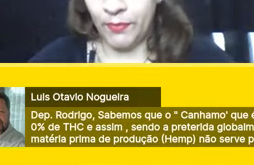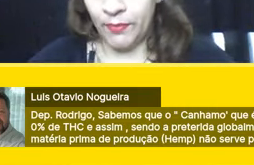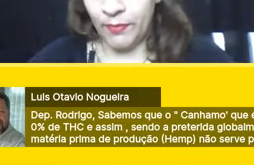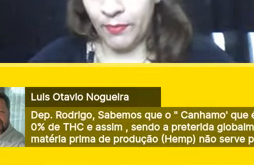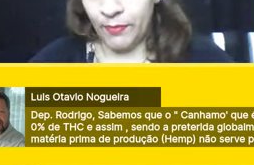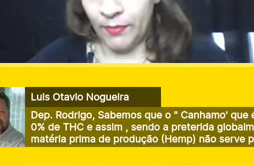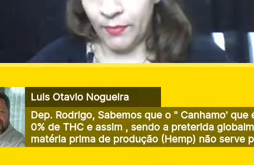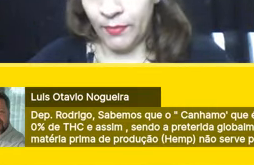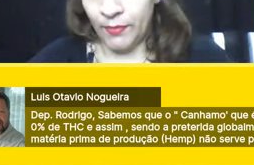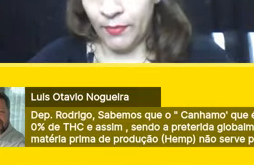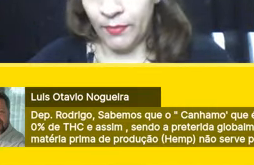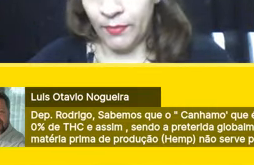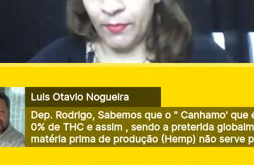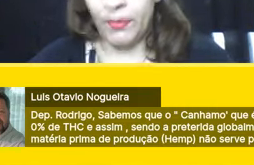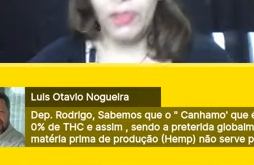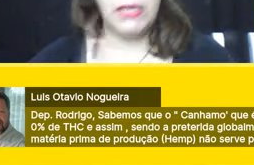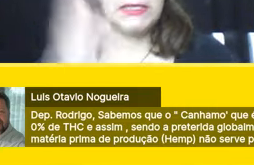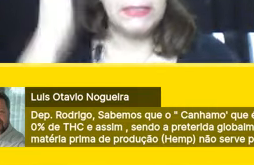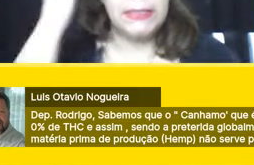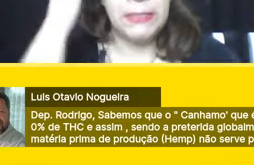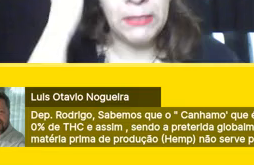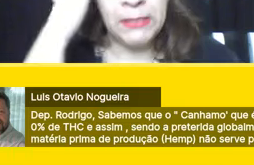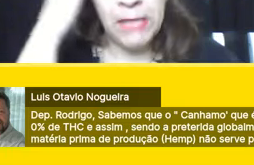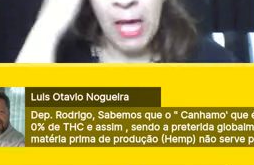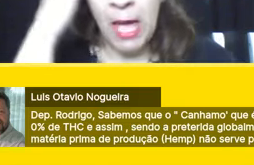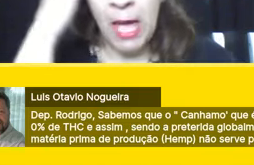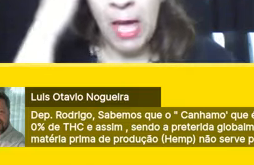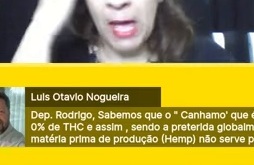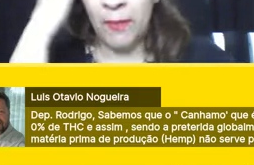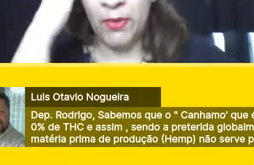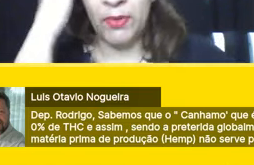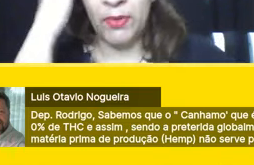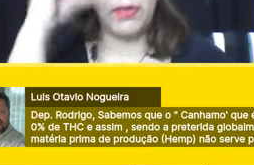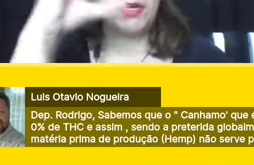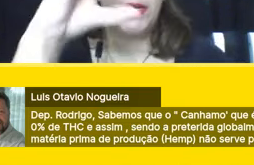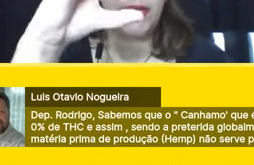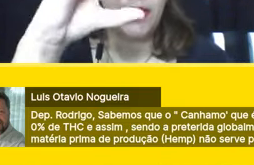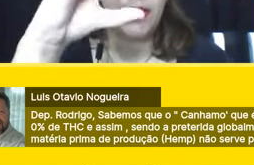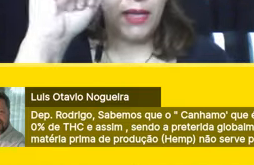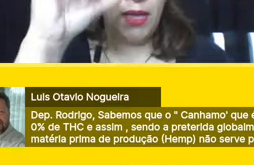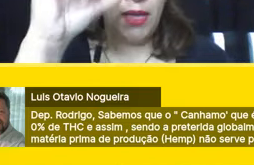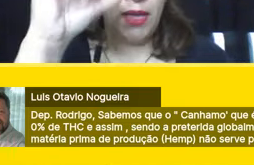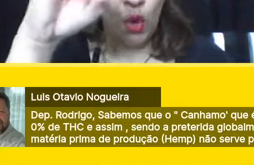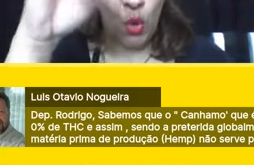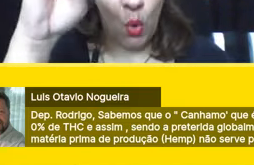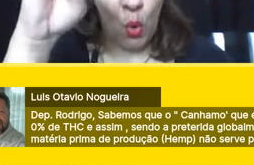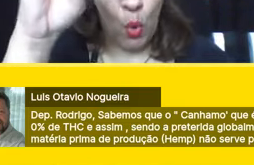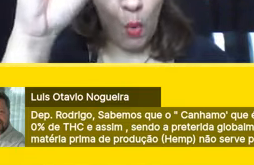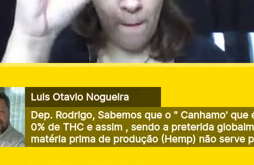Deputado Rodrigo, sabemos que o canhobe, né,